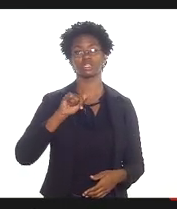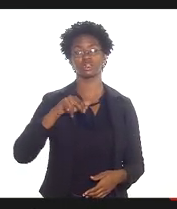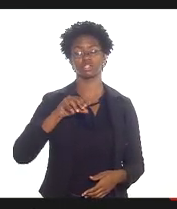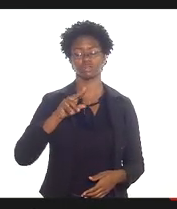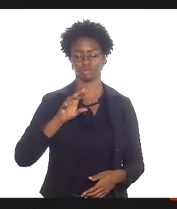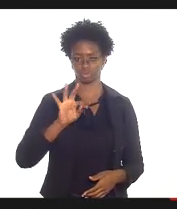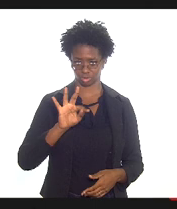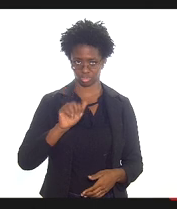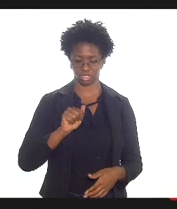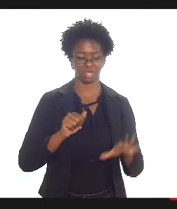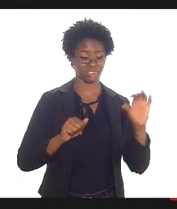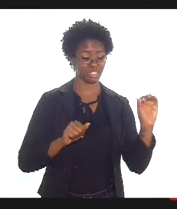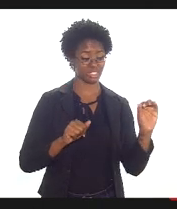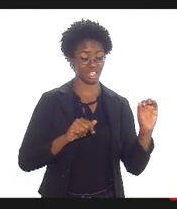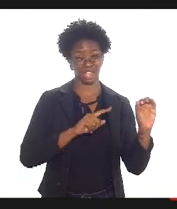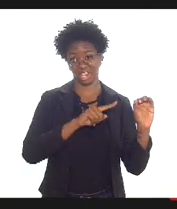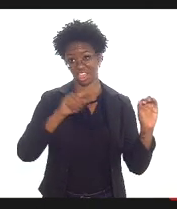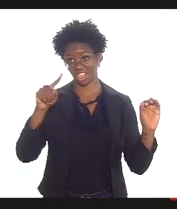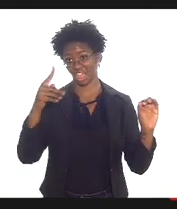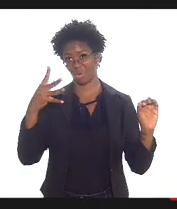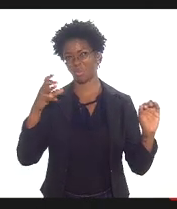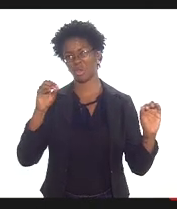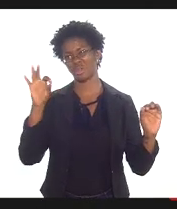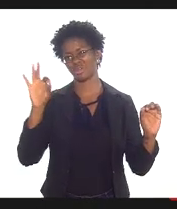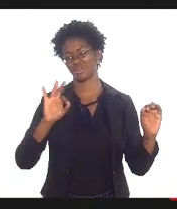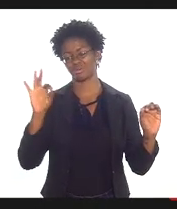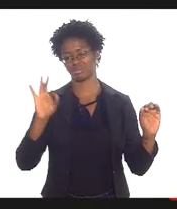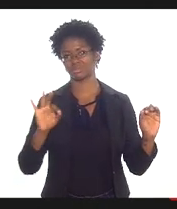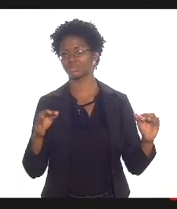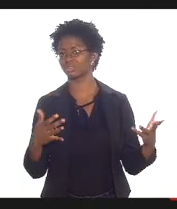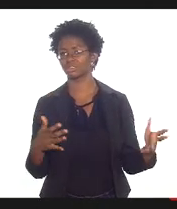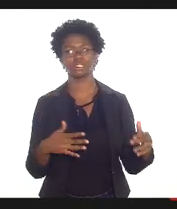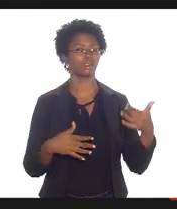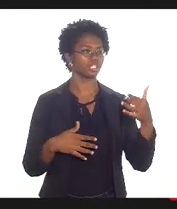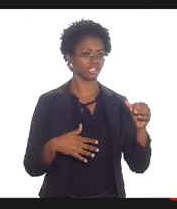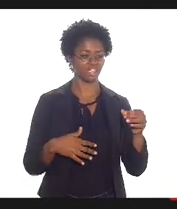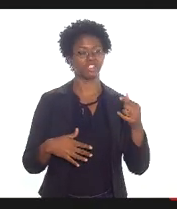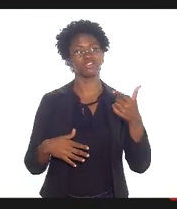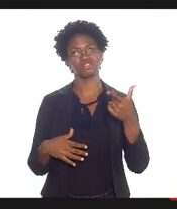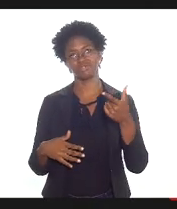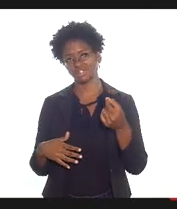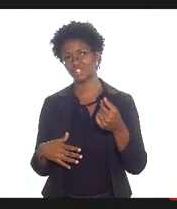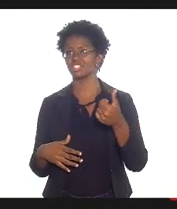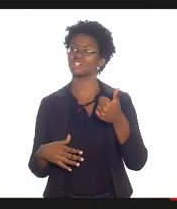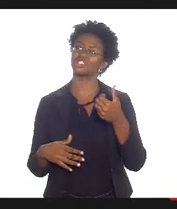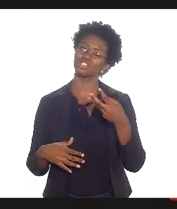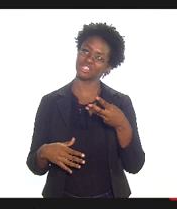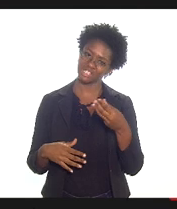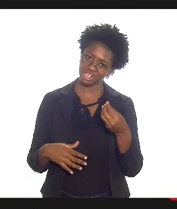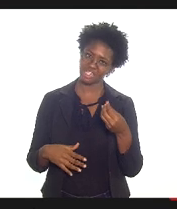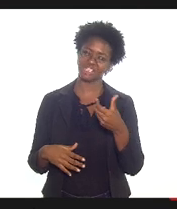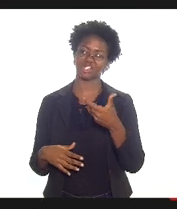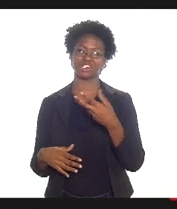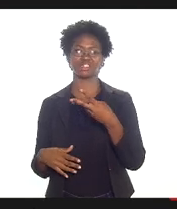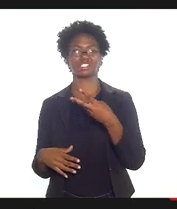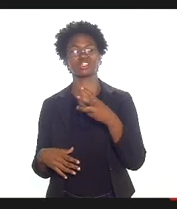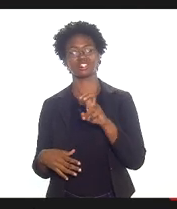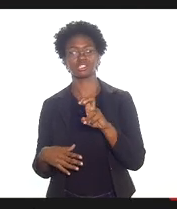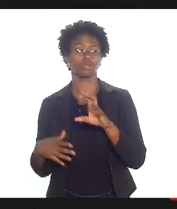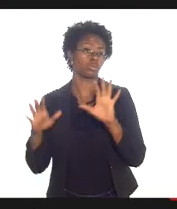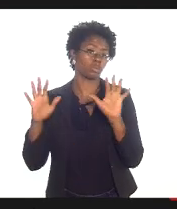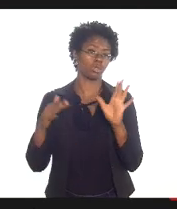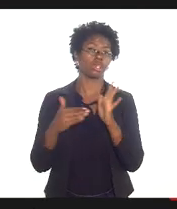0% a 40%, então são 0%, 10%, 20%, 30%, 35% e 40%, e ela